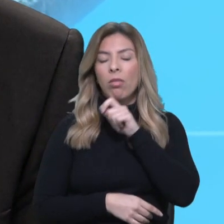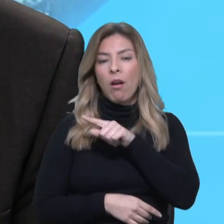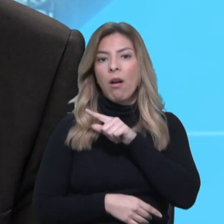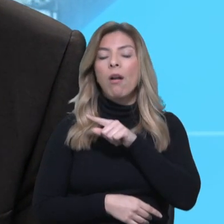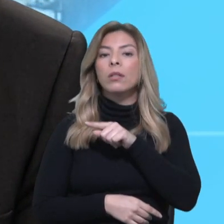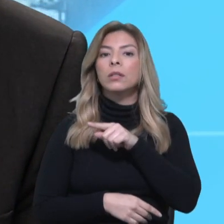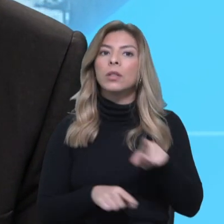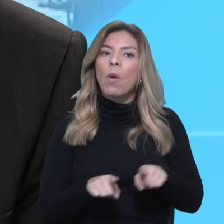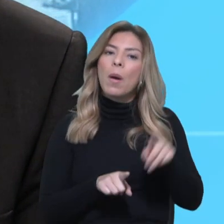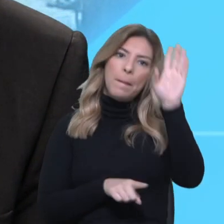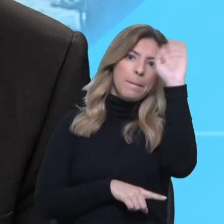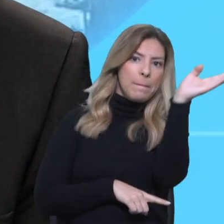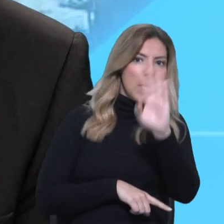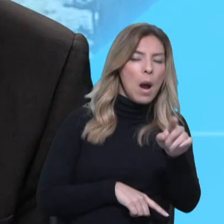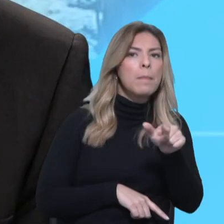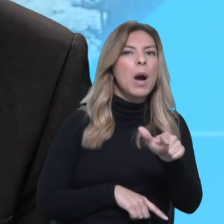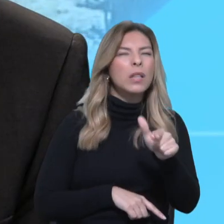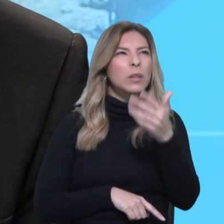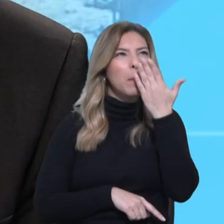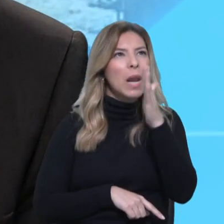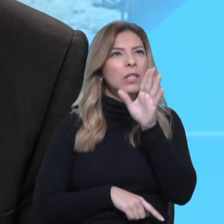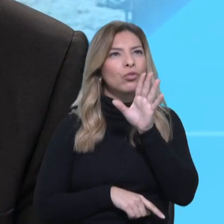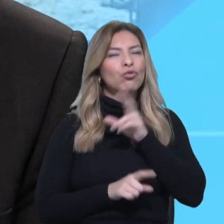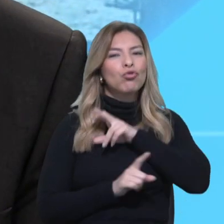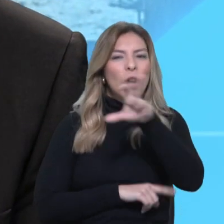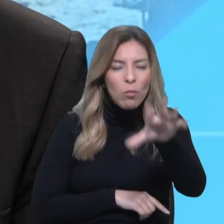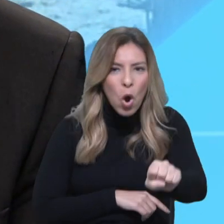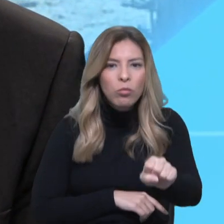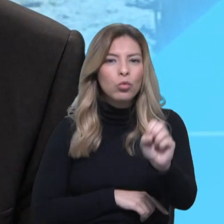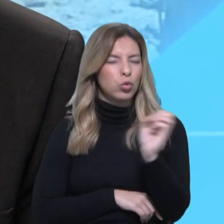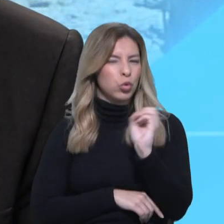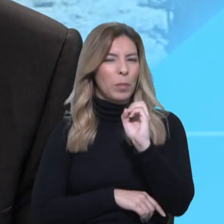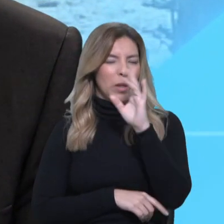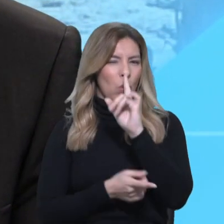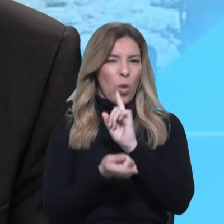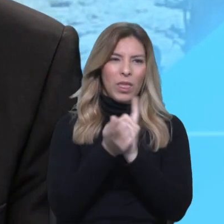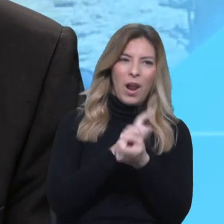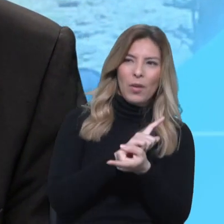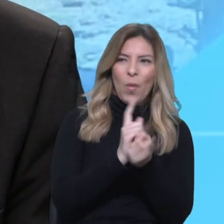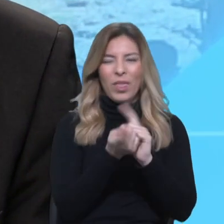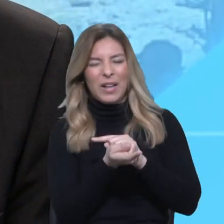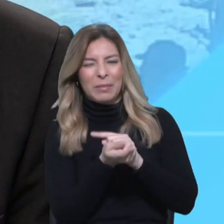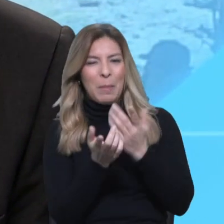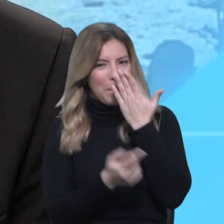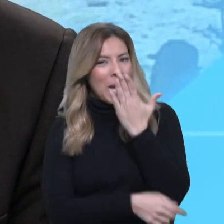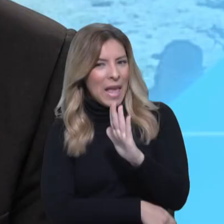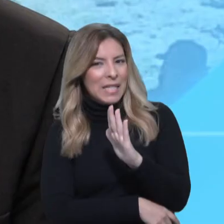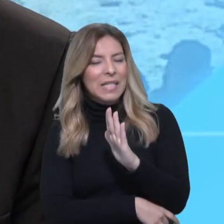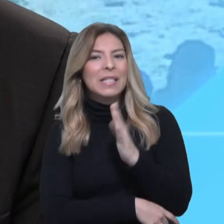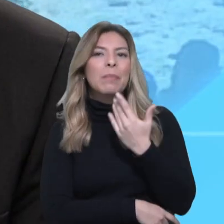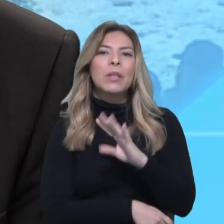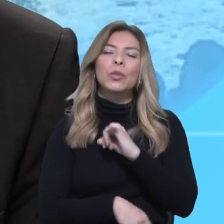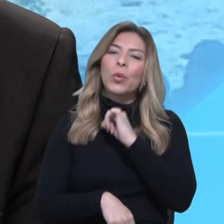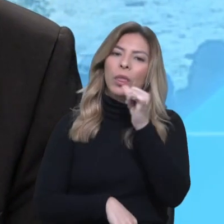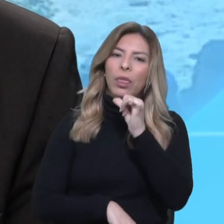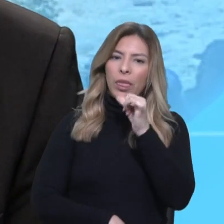mas sabendo que nunca se chegará. Isto parece uma contradição, mas é aquilo que eu costumo denominar